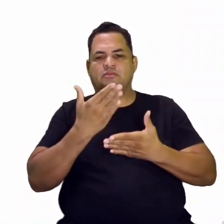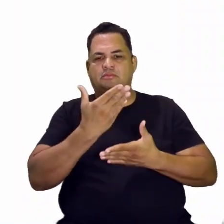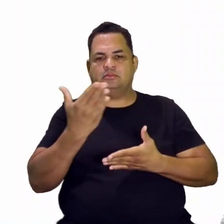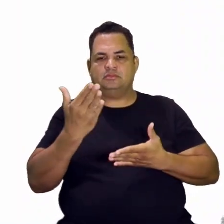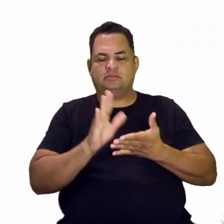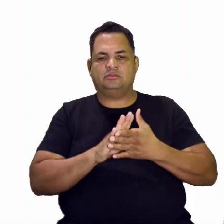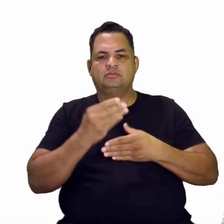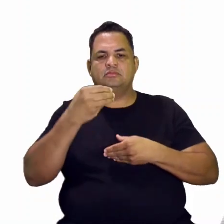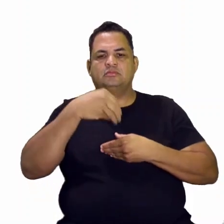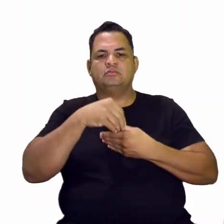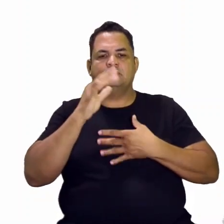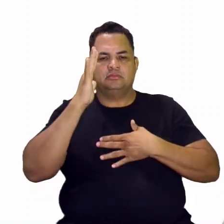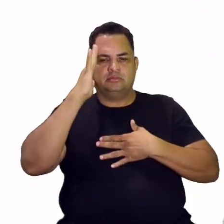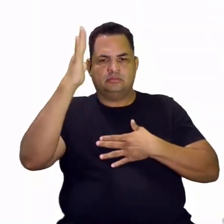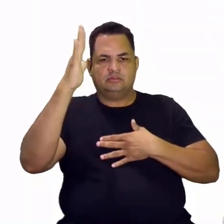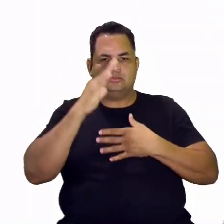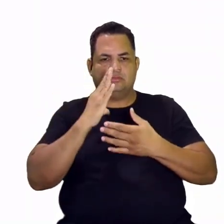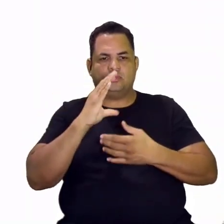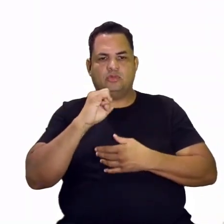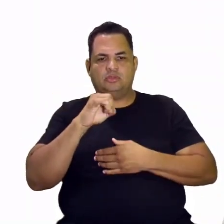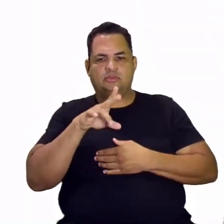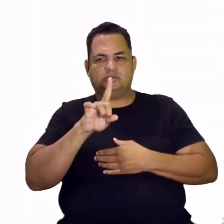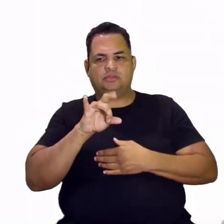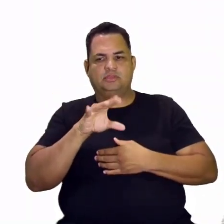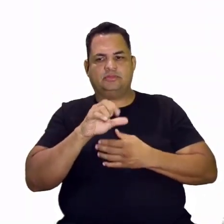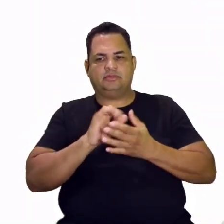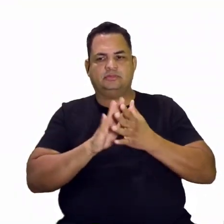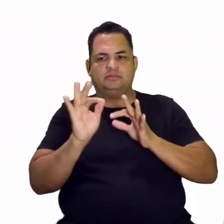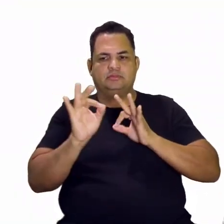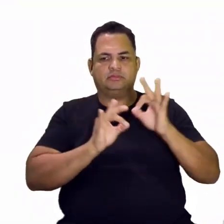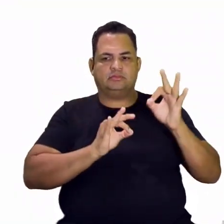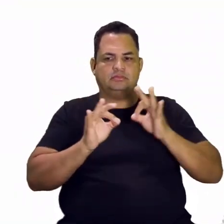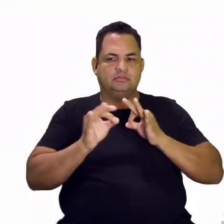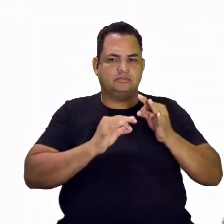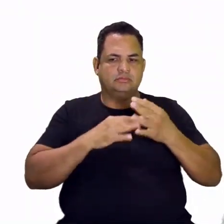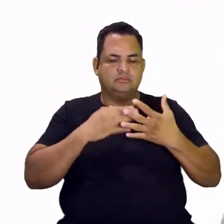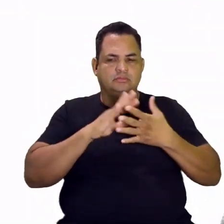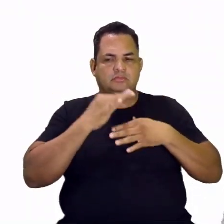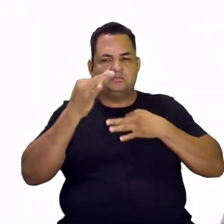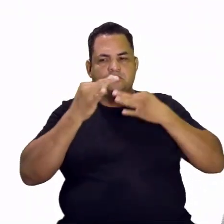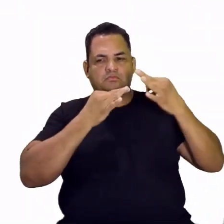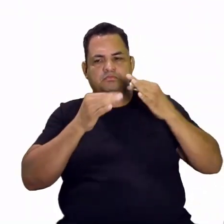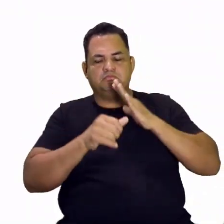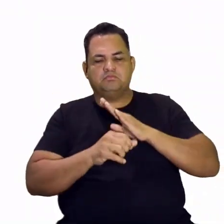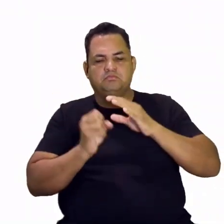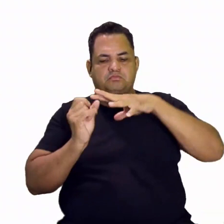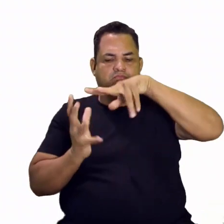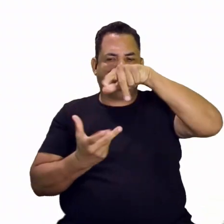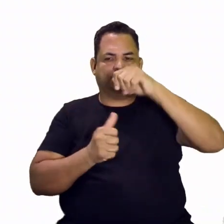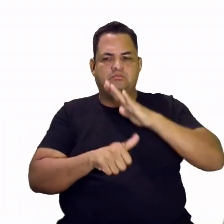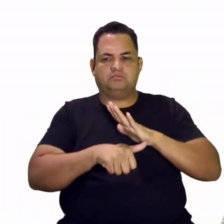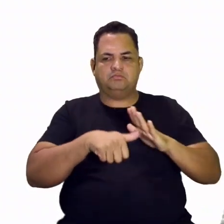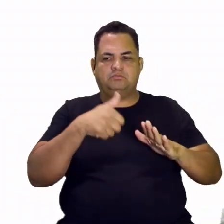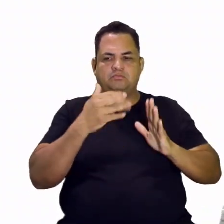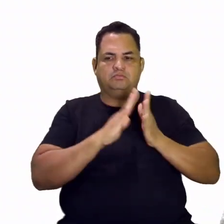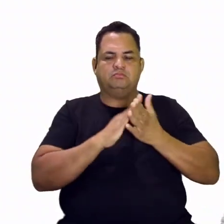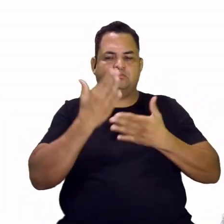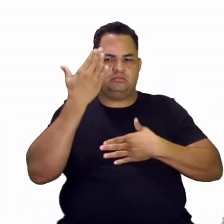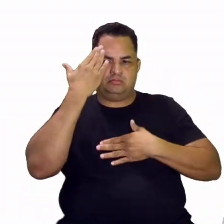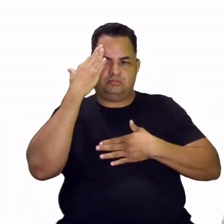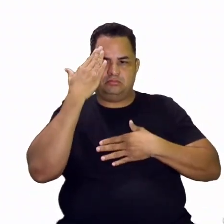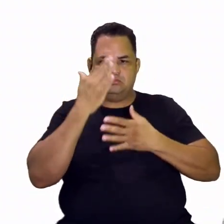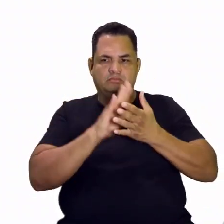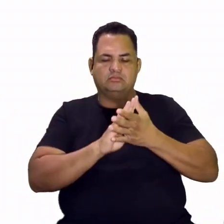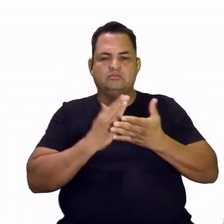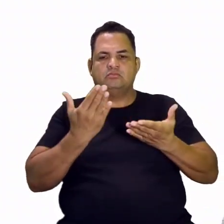Então, dentro dessa teoria dos coacervados, que foi lá aquela discussão toda da Terra primitiva, trazido nessa compreensão por